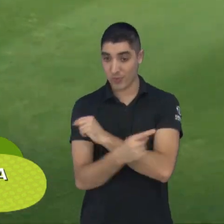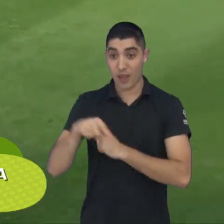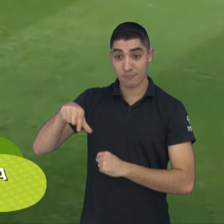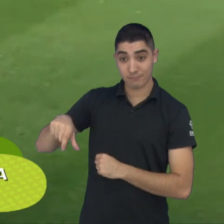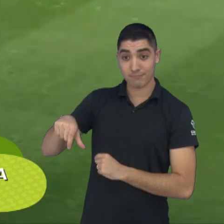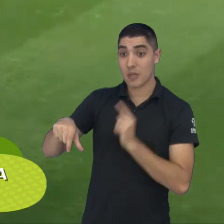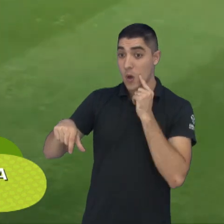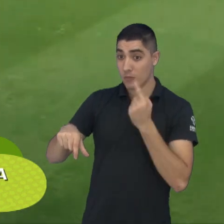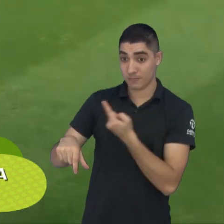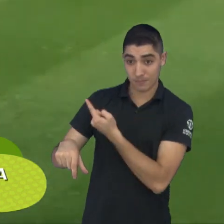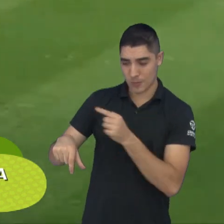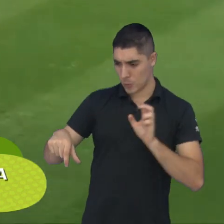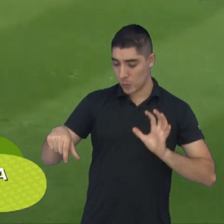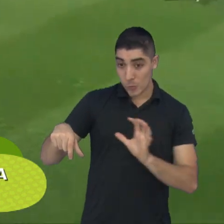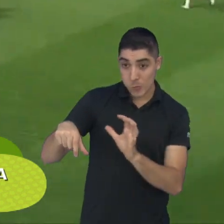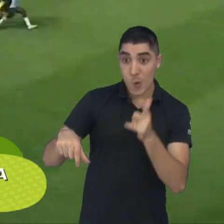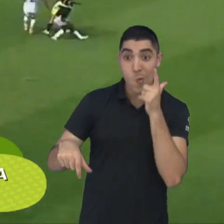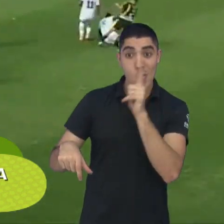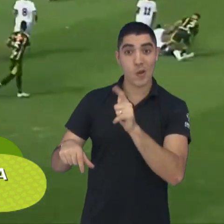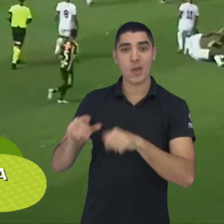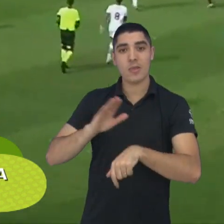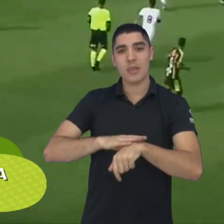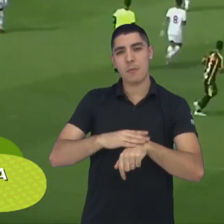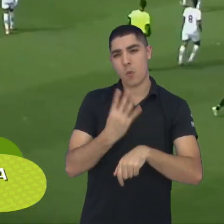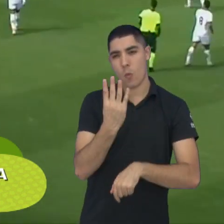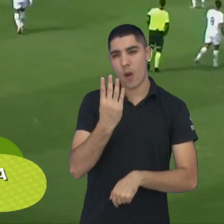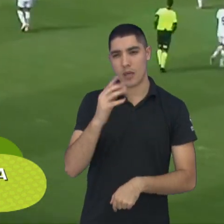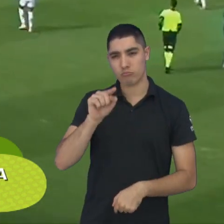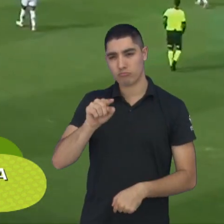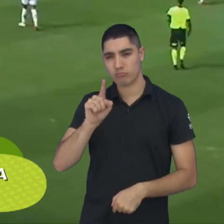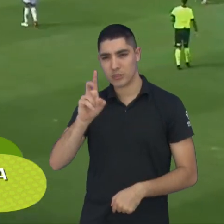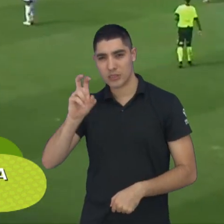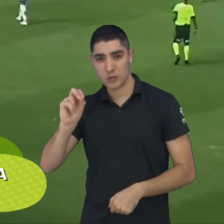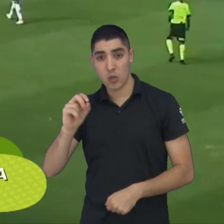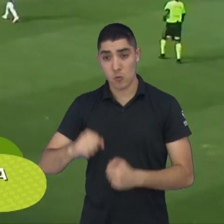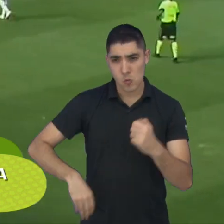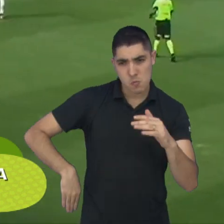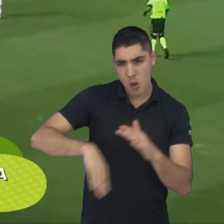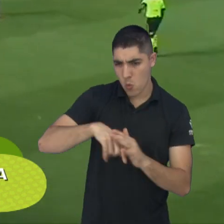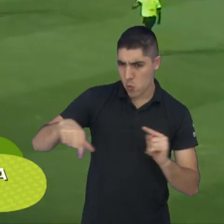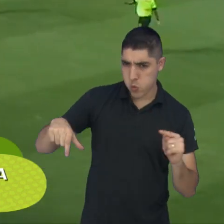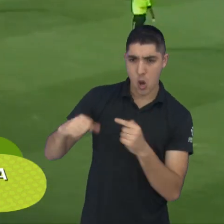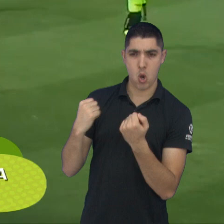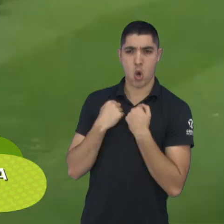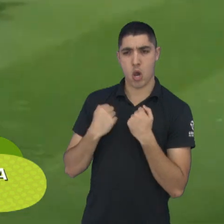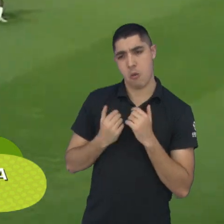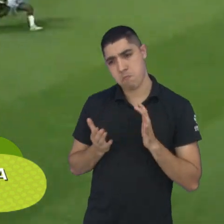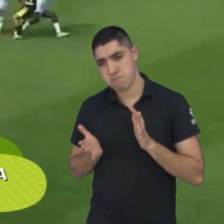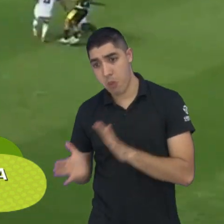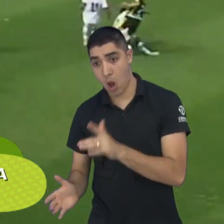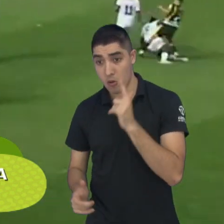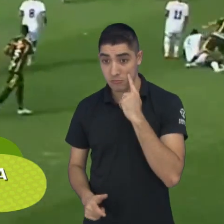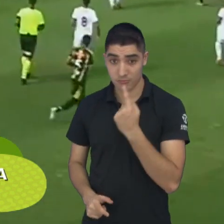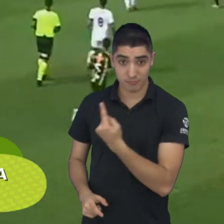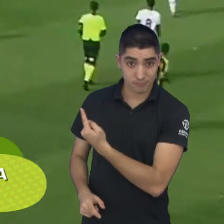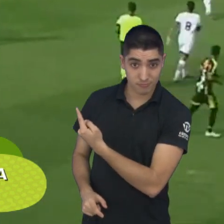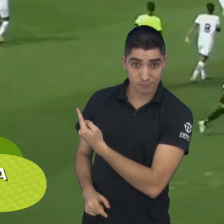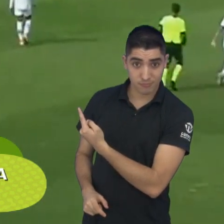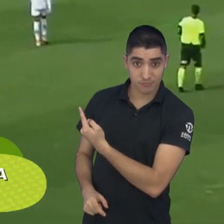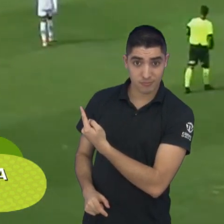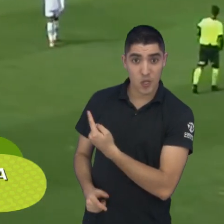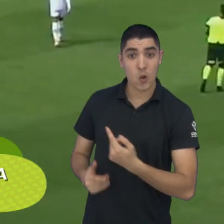aos 4h50 da segunda etapa. Fernandinho foi carregando e bateu, o goleiro Gustavo Belli caiu para fazer a defesa e